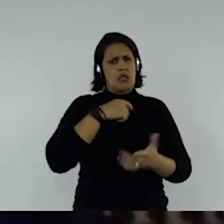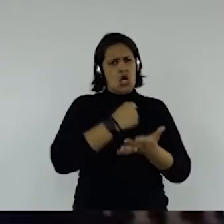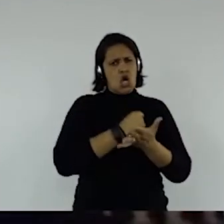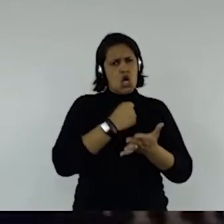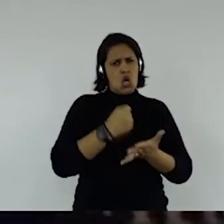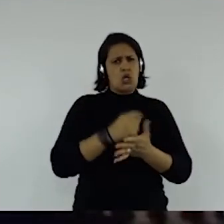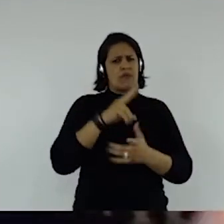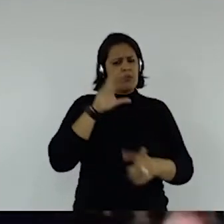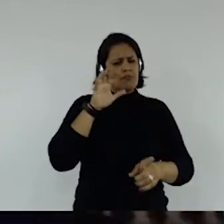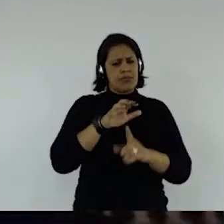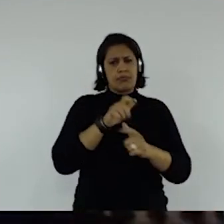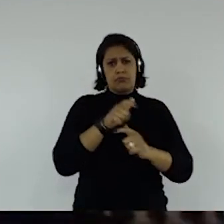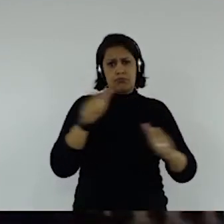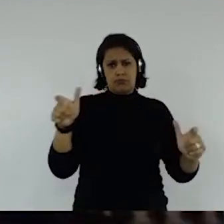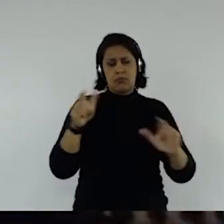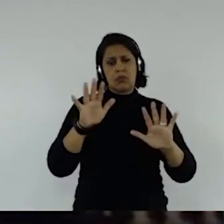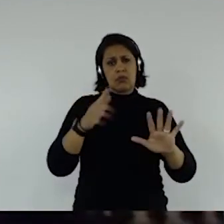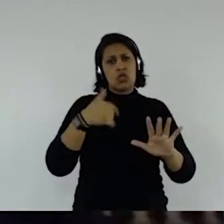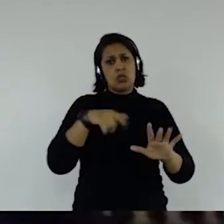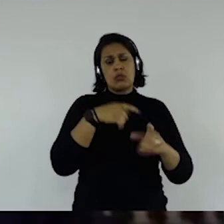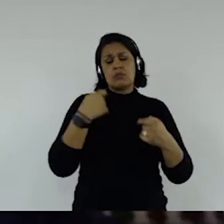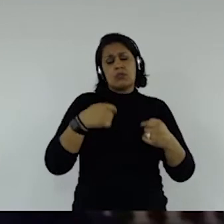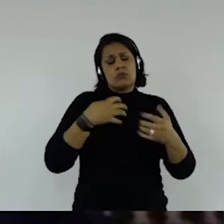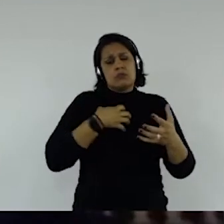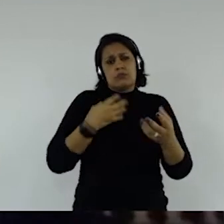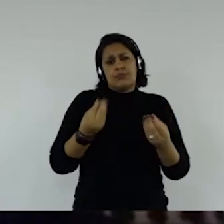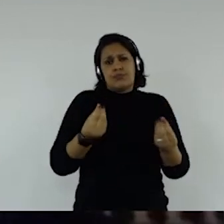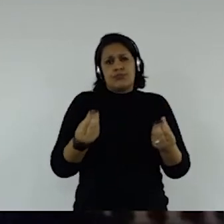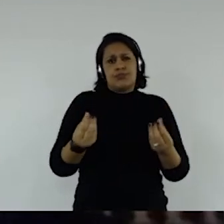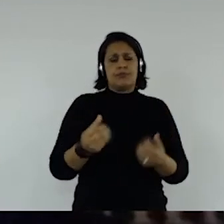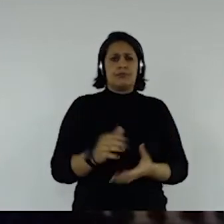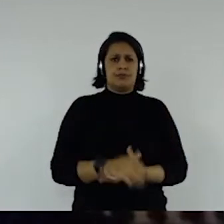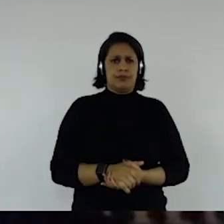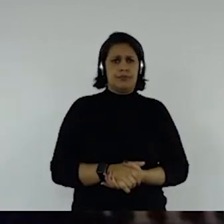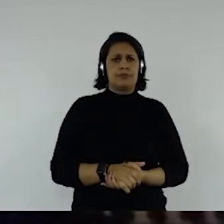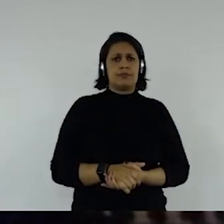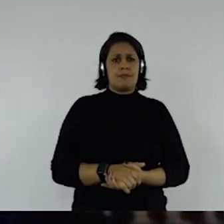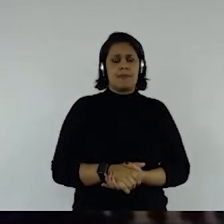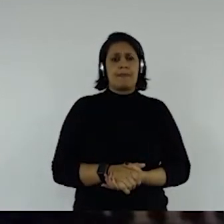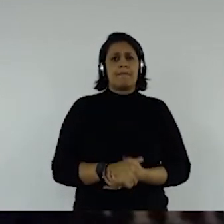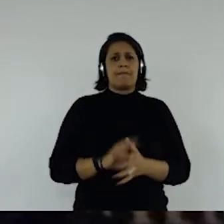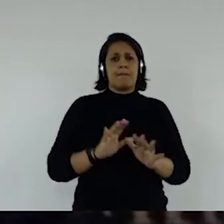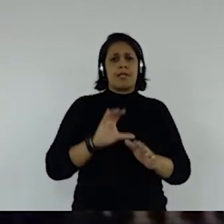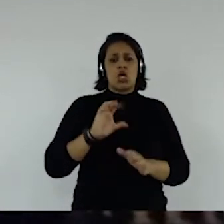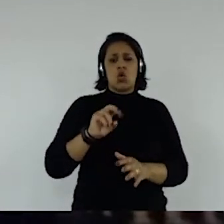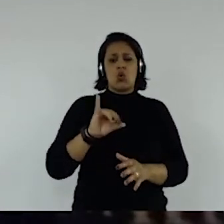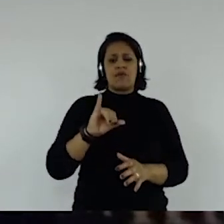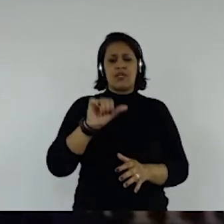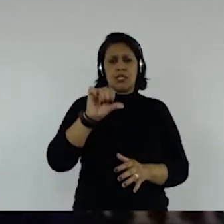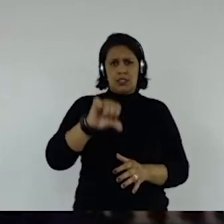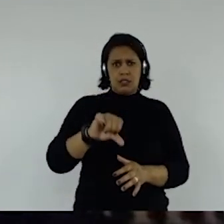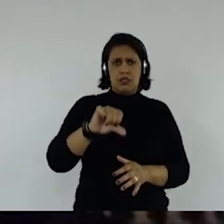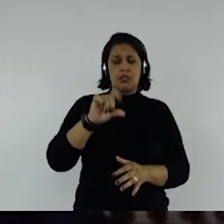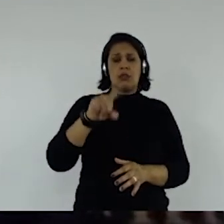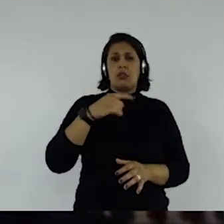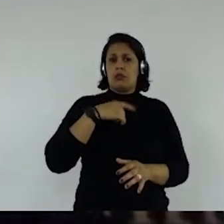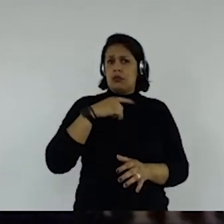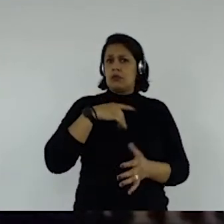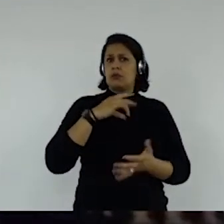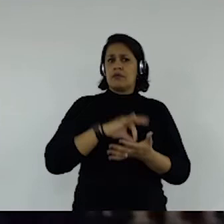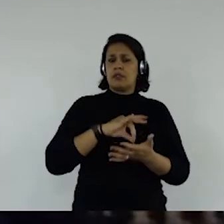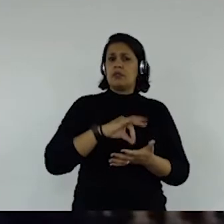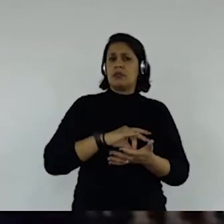impacto gigantesco e, claro, a gente tem que estar sensível a isso. Então, a Covid, obviamente, vai,